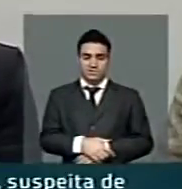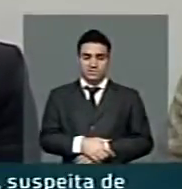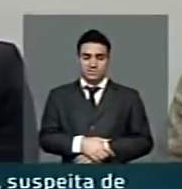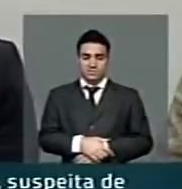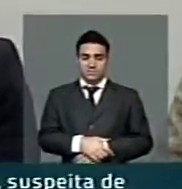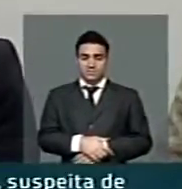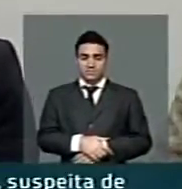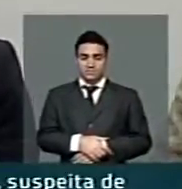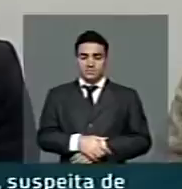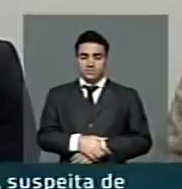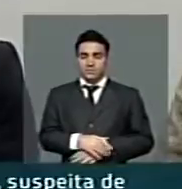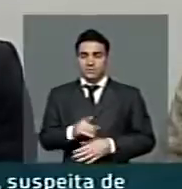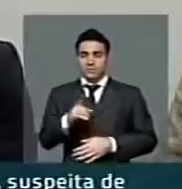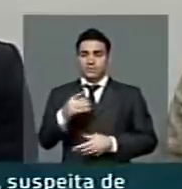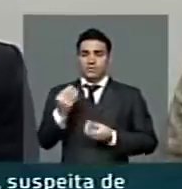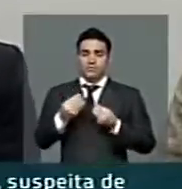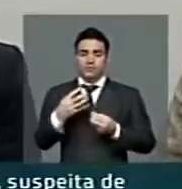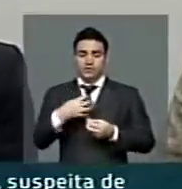como um modo